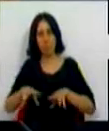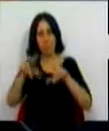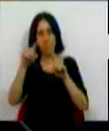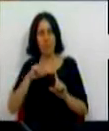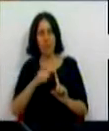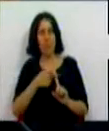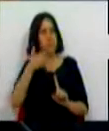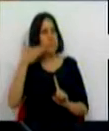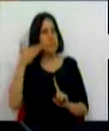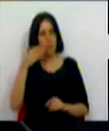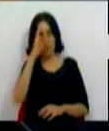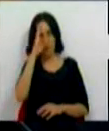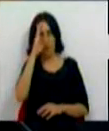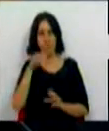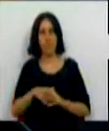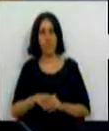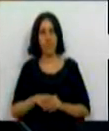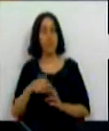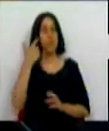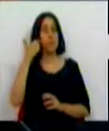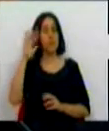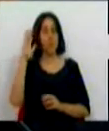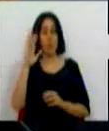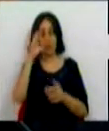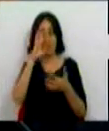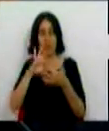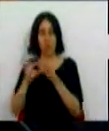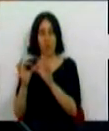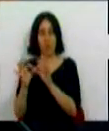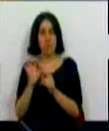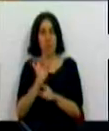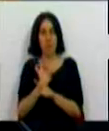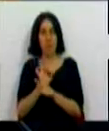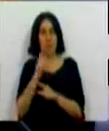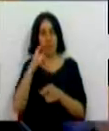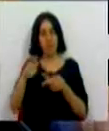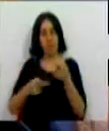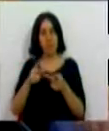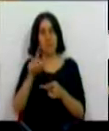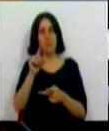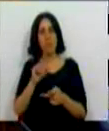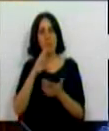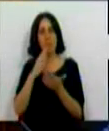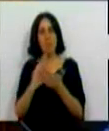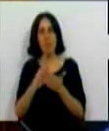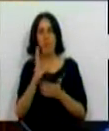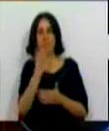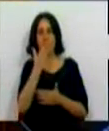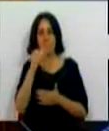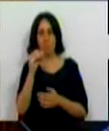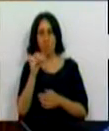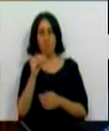anos iniciais. Para trás fica a lógica da avaliação para a sanção, da segregação dos alunos,